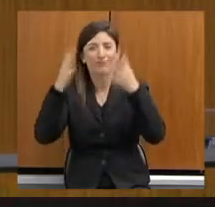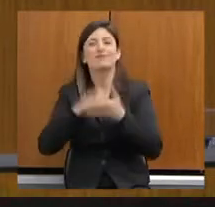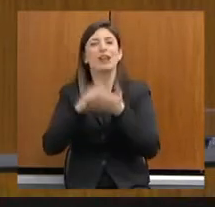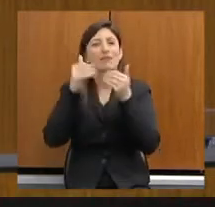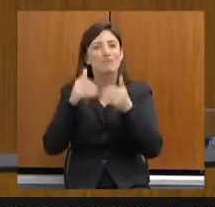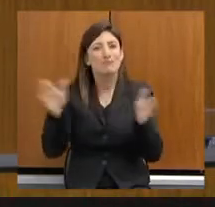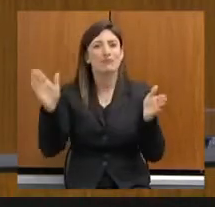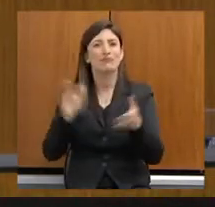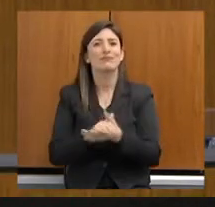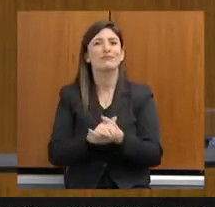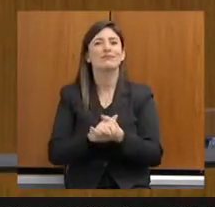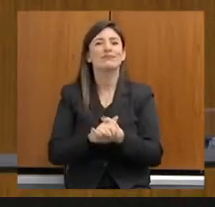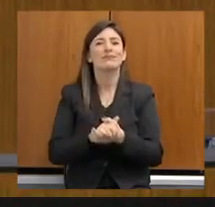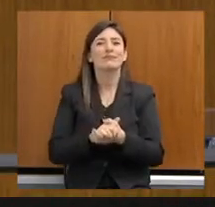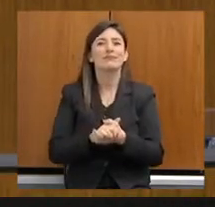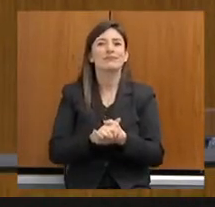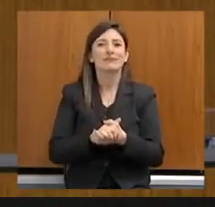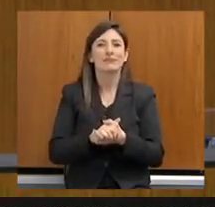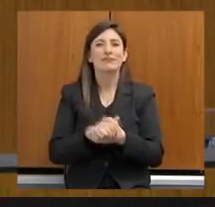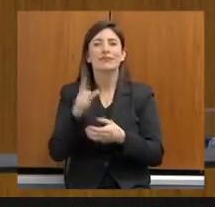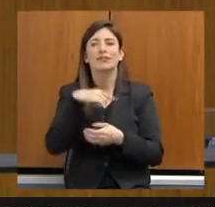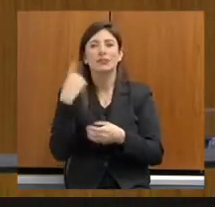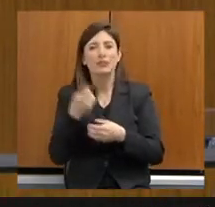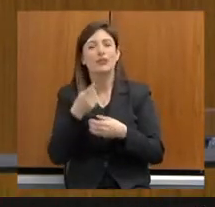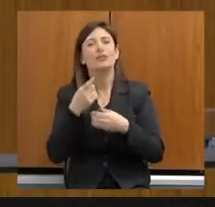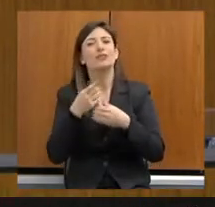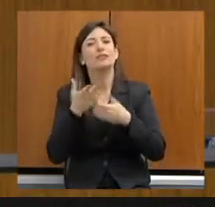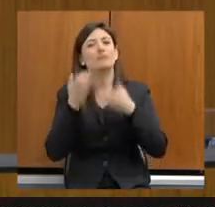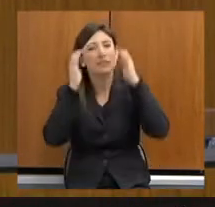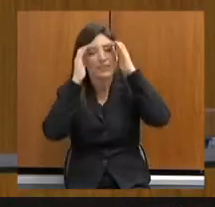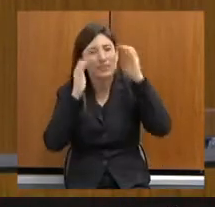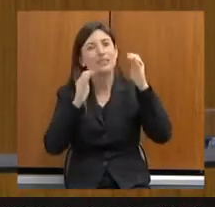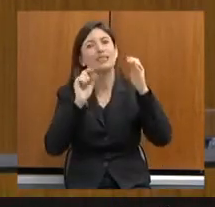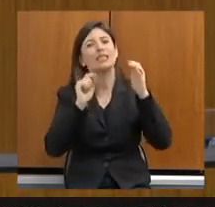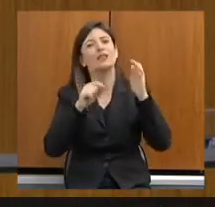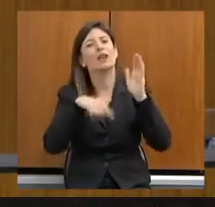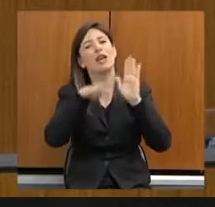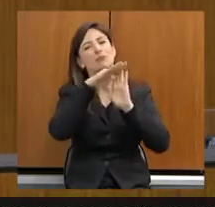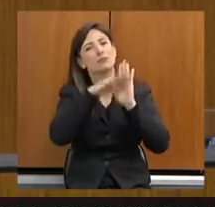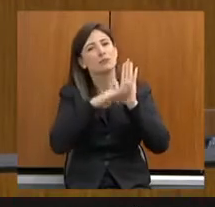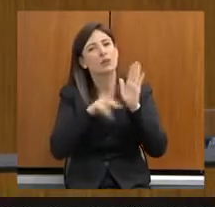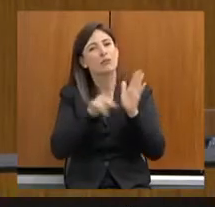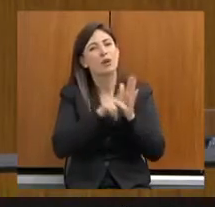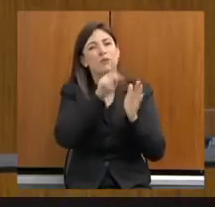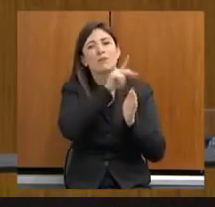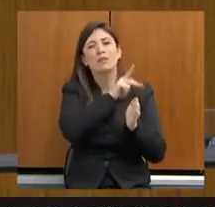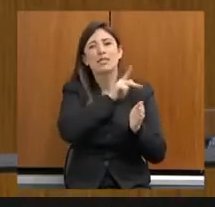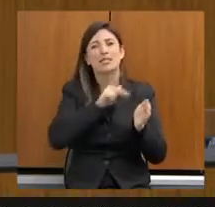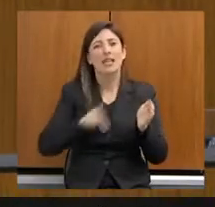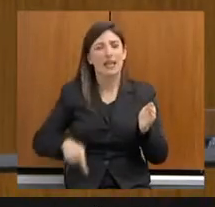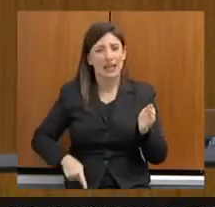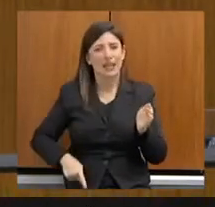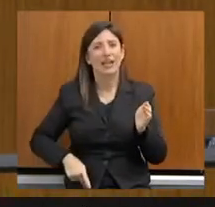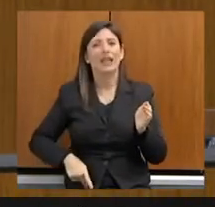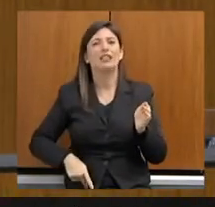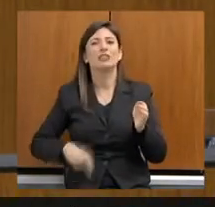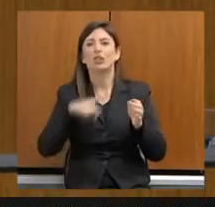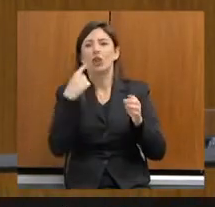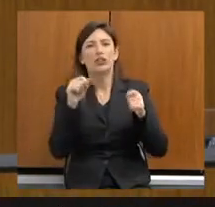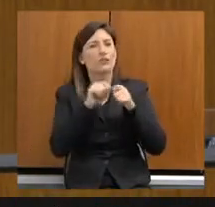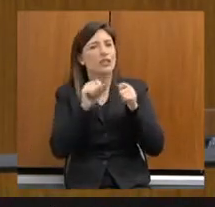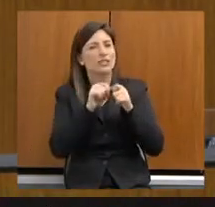do Presidente da República né a expansão da área mineira da Sudene nos moldes atuais